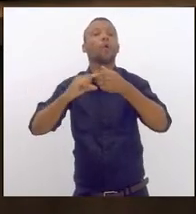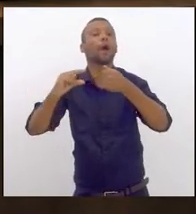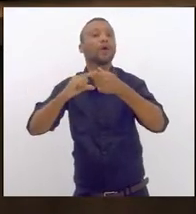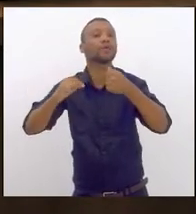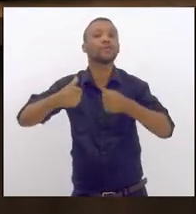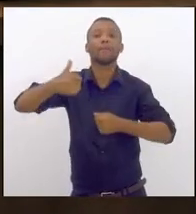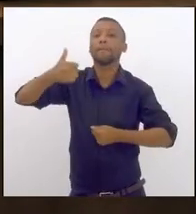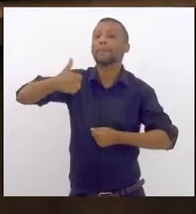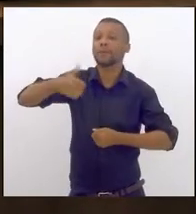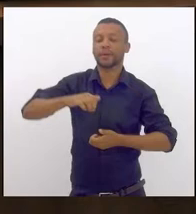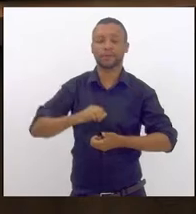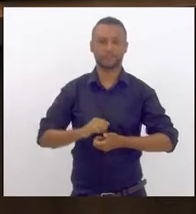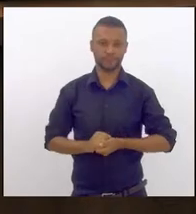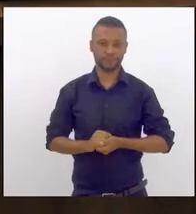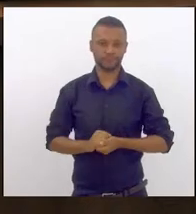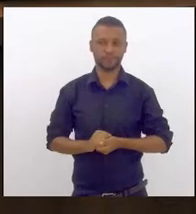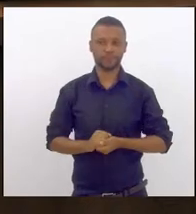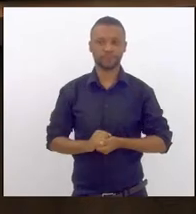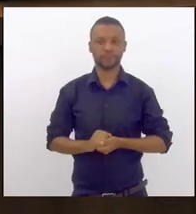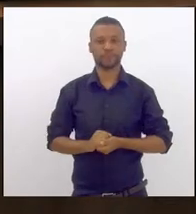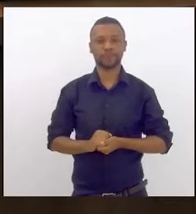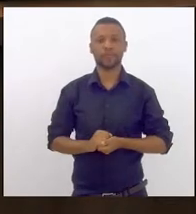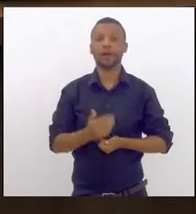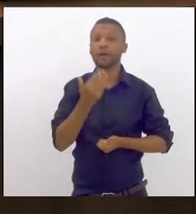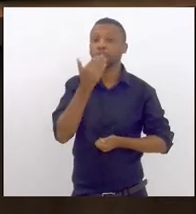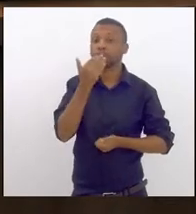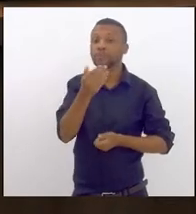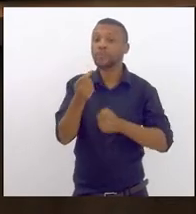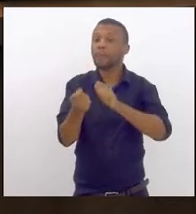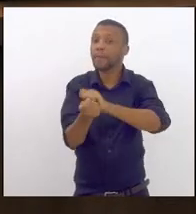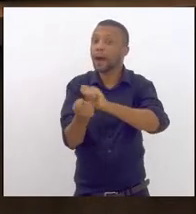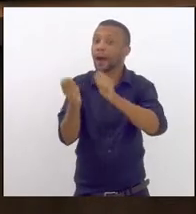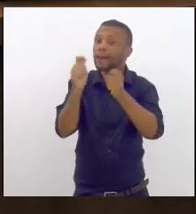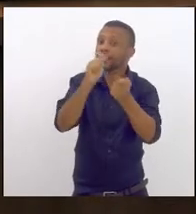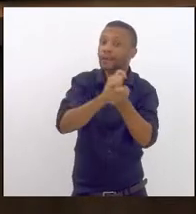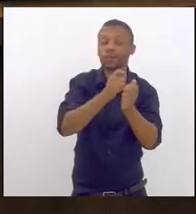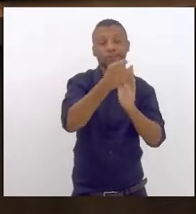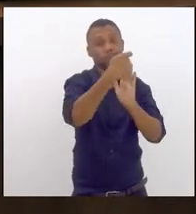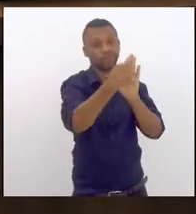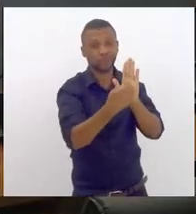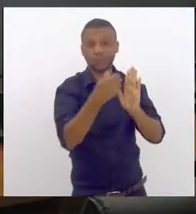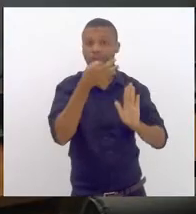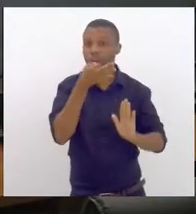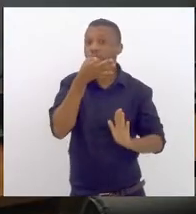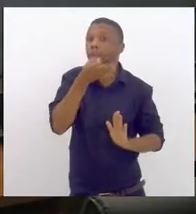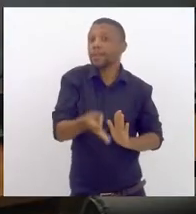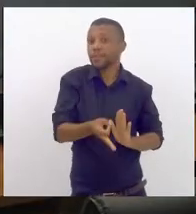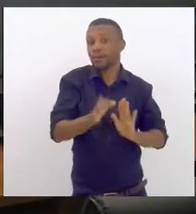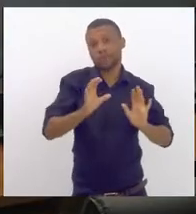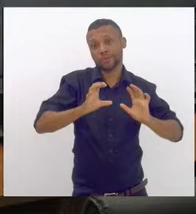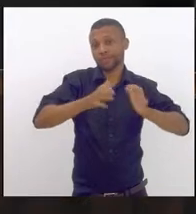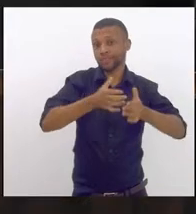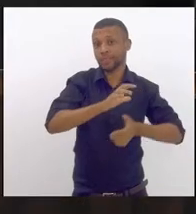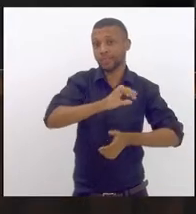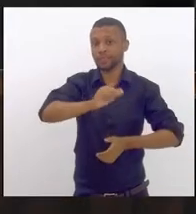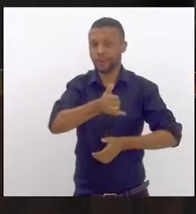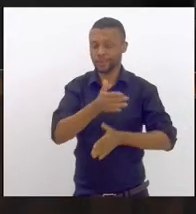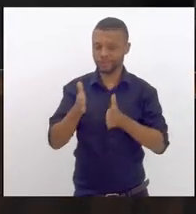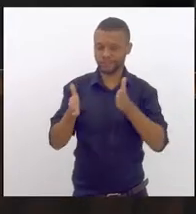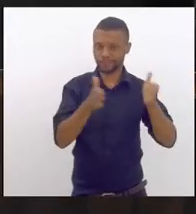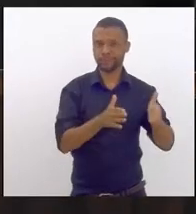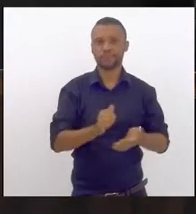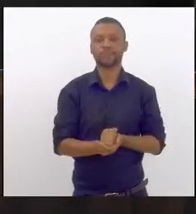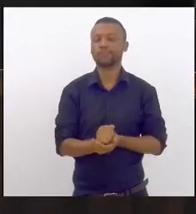1º, fazendo uma adequação de redação. É o parecer. Pela Comissão de